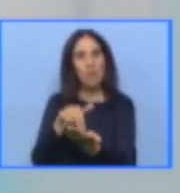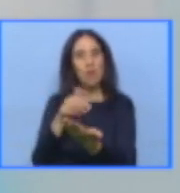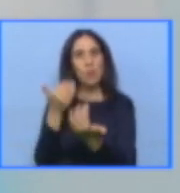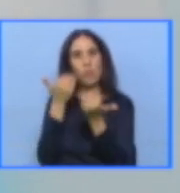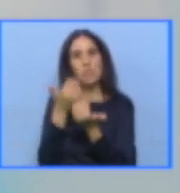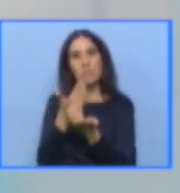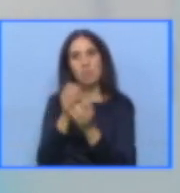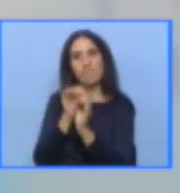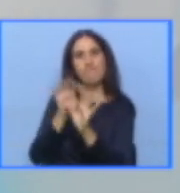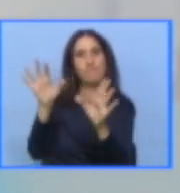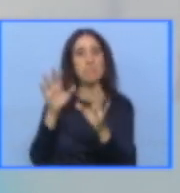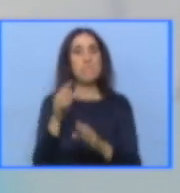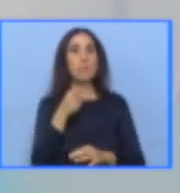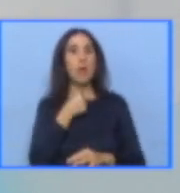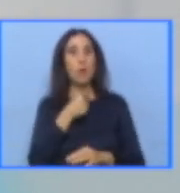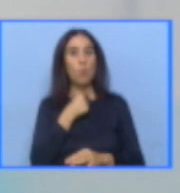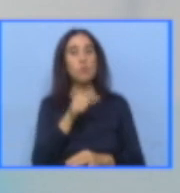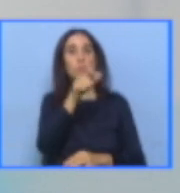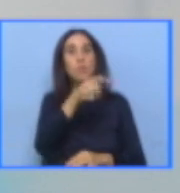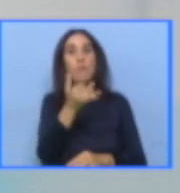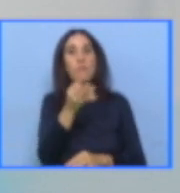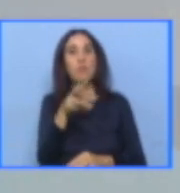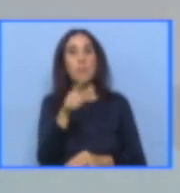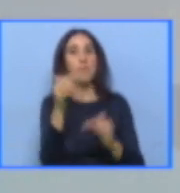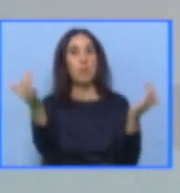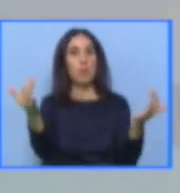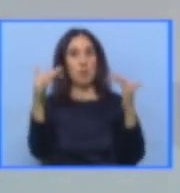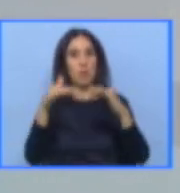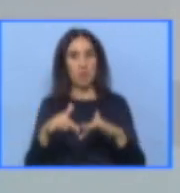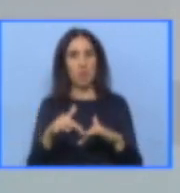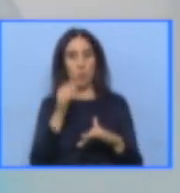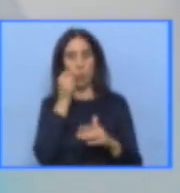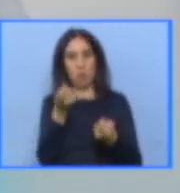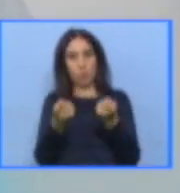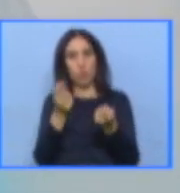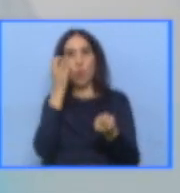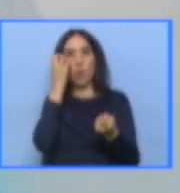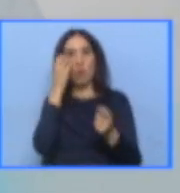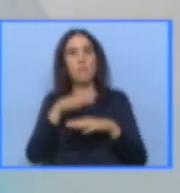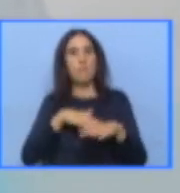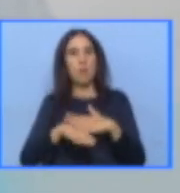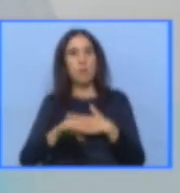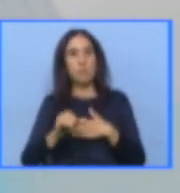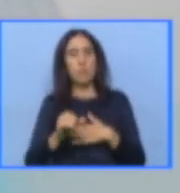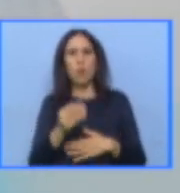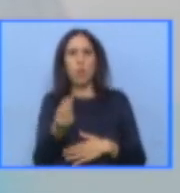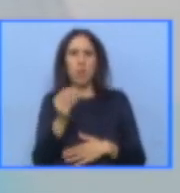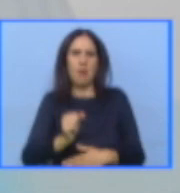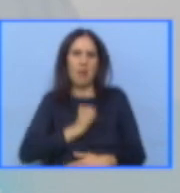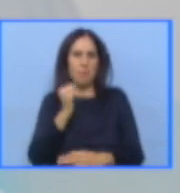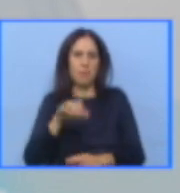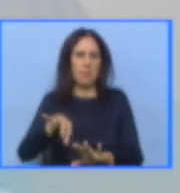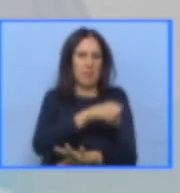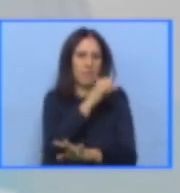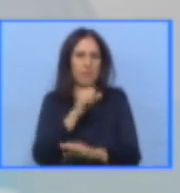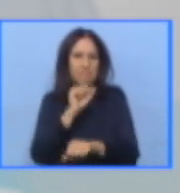Acontece que logo em agosto já aparecem 20.000 pessoas. E o que é que o administrador de Orem faz? Chega lá e rapta os miúdos, ou leva os miúdos, sequestra